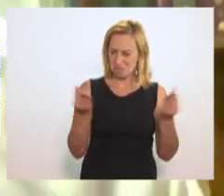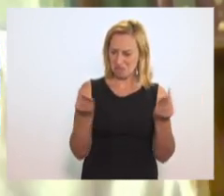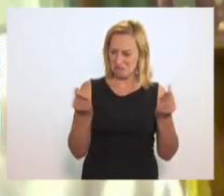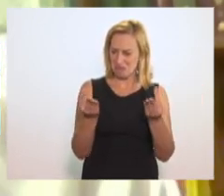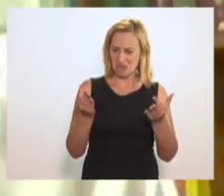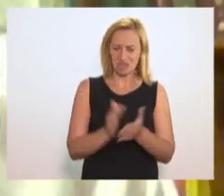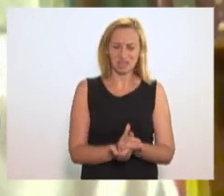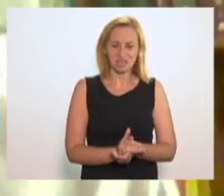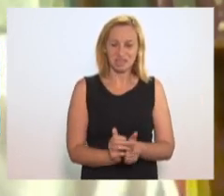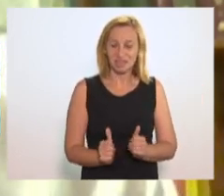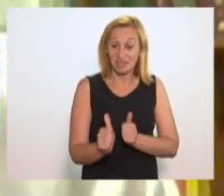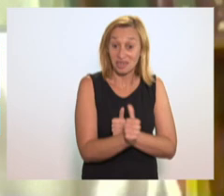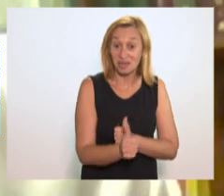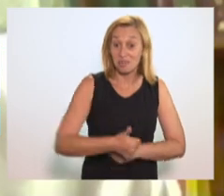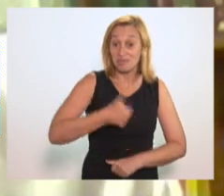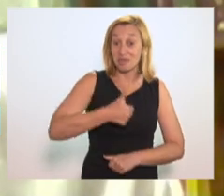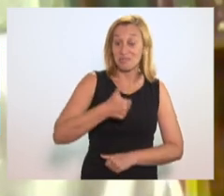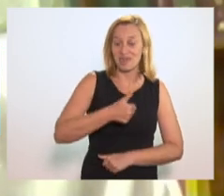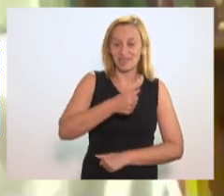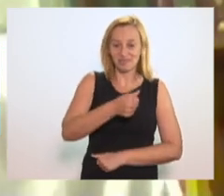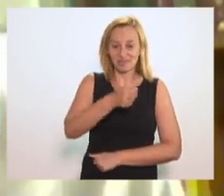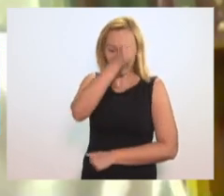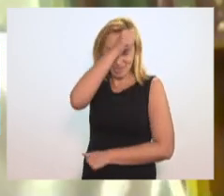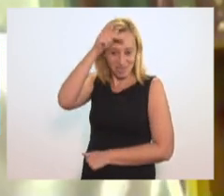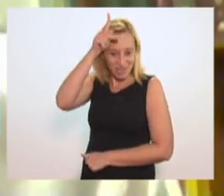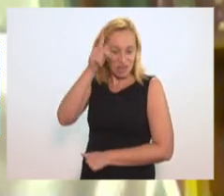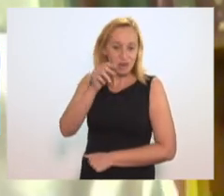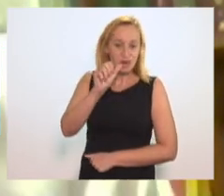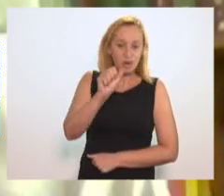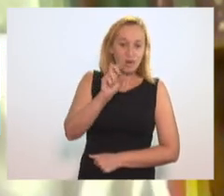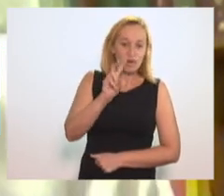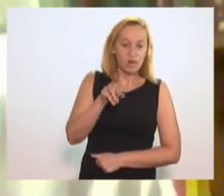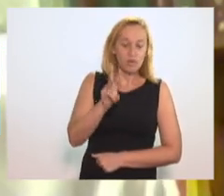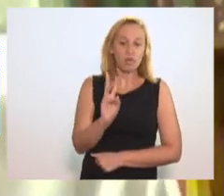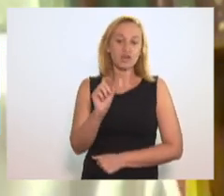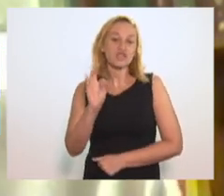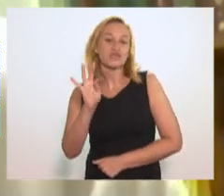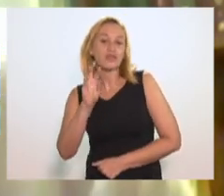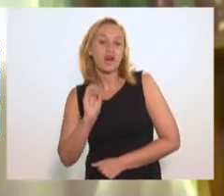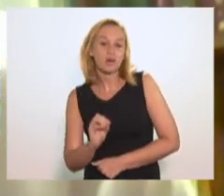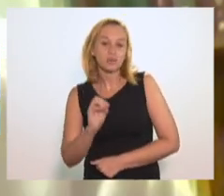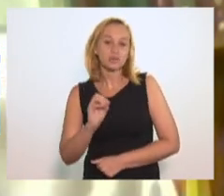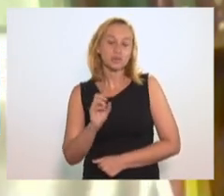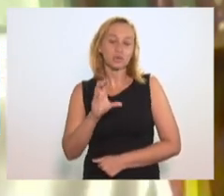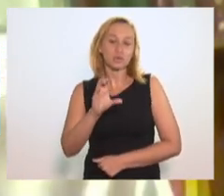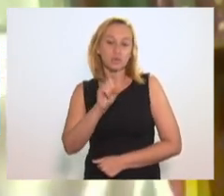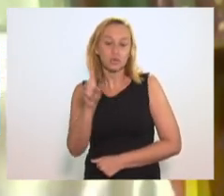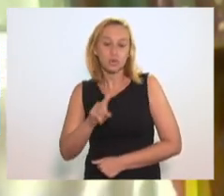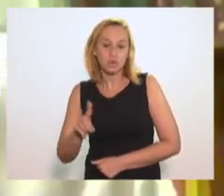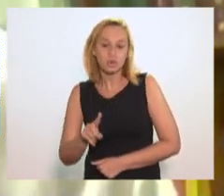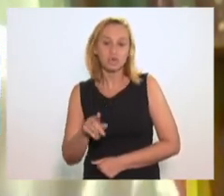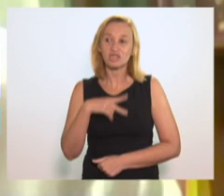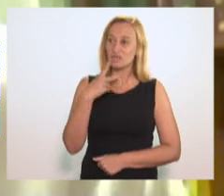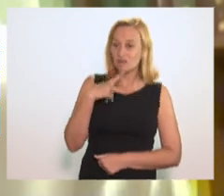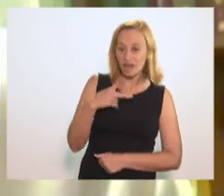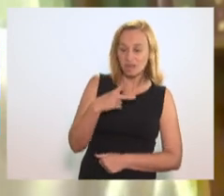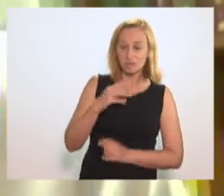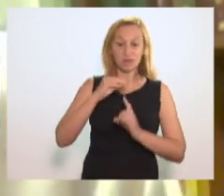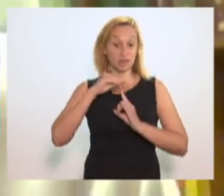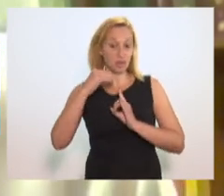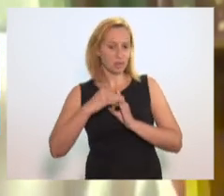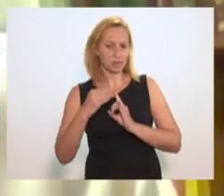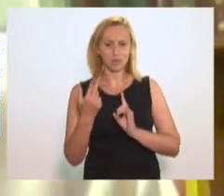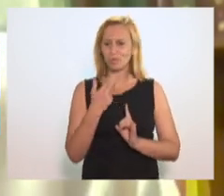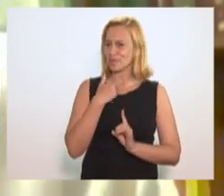com o seu primeiro prefeito Oswaldo Cruz então a gente quando fala da fundação da Fiocruz e tudo a gente não poderia